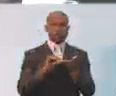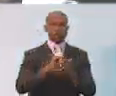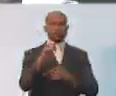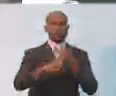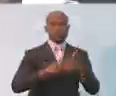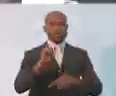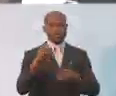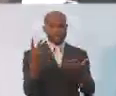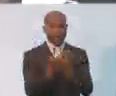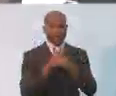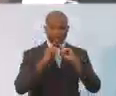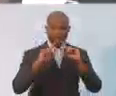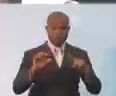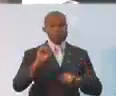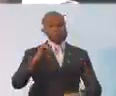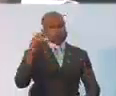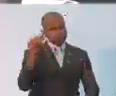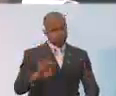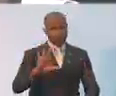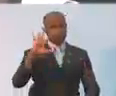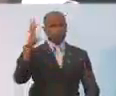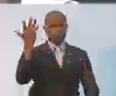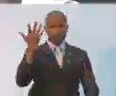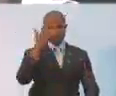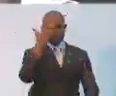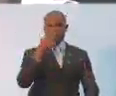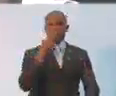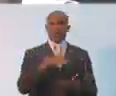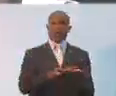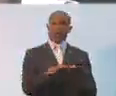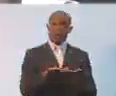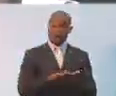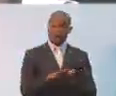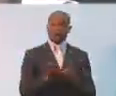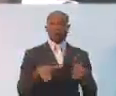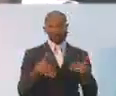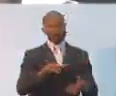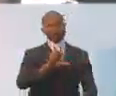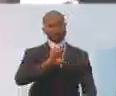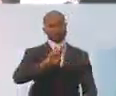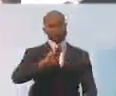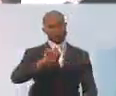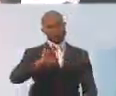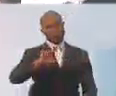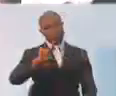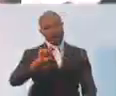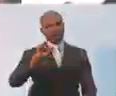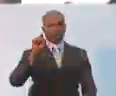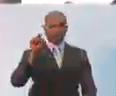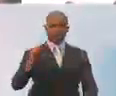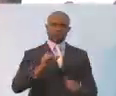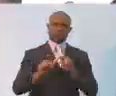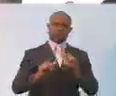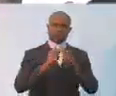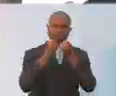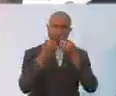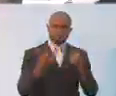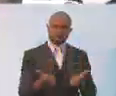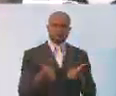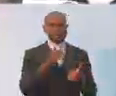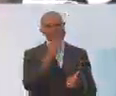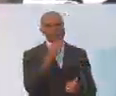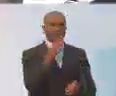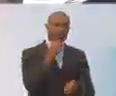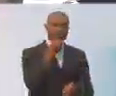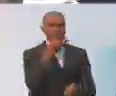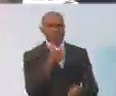quando dá errado a gente reclama, mas quando dá certo, ninguém fala nada. Inclusive, Eduardo, Mas como você cumpre bem, mas ele está cumprindo a sua função,